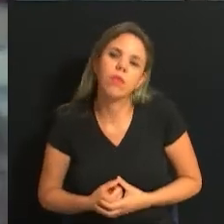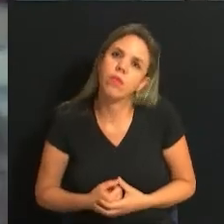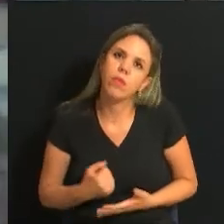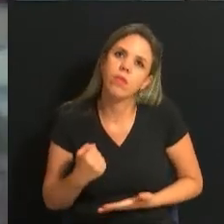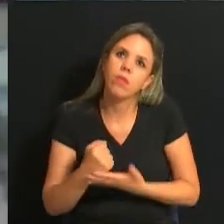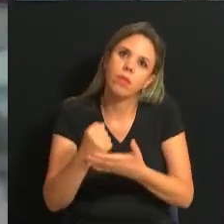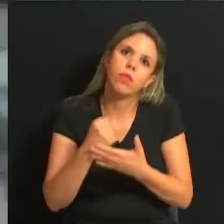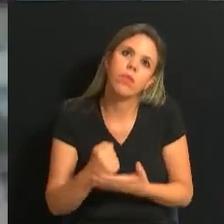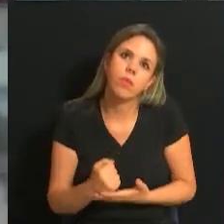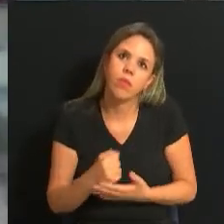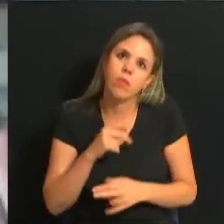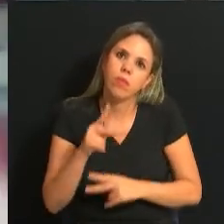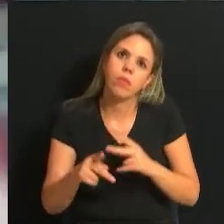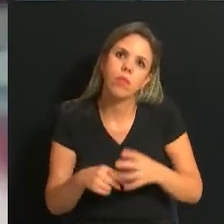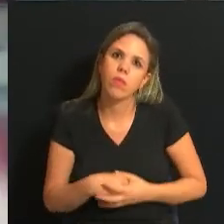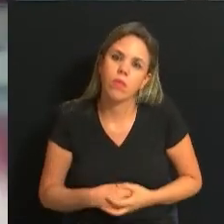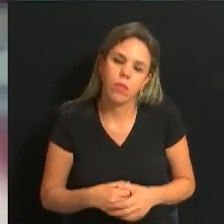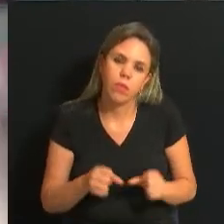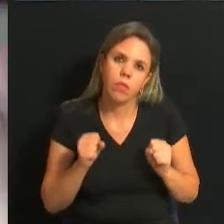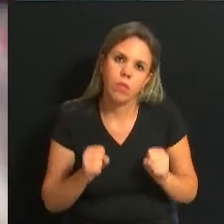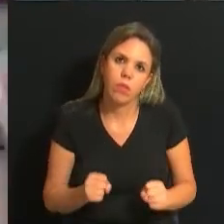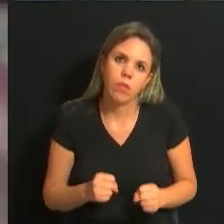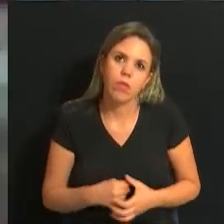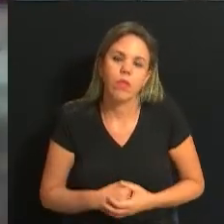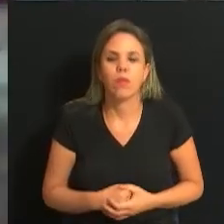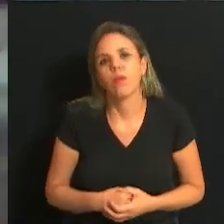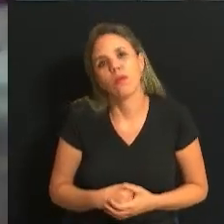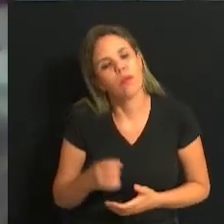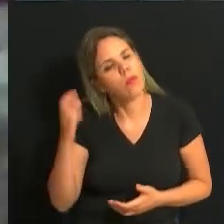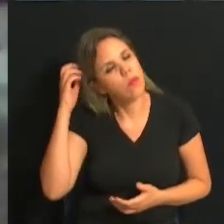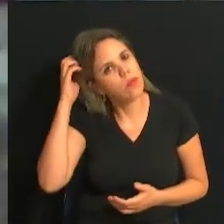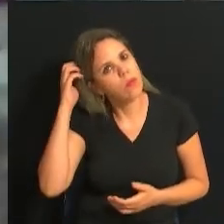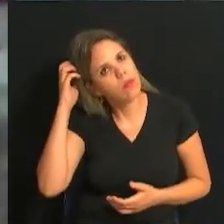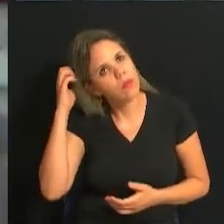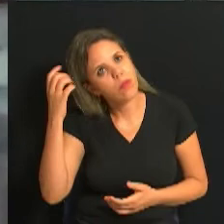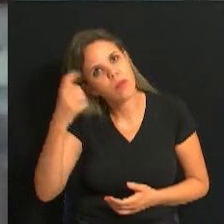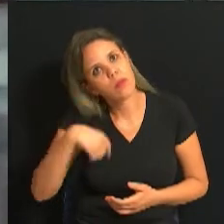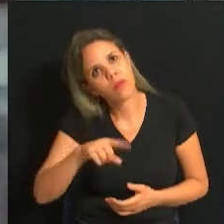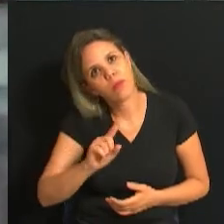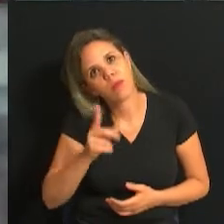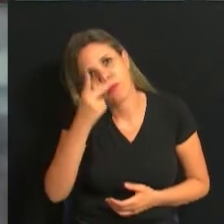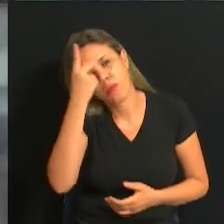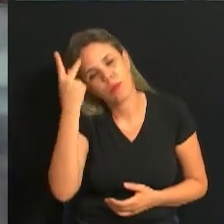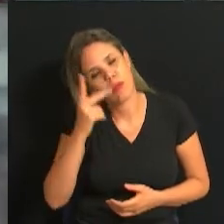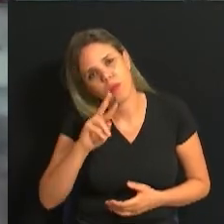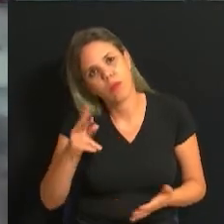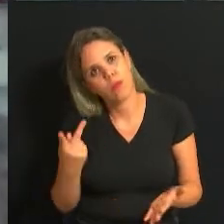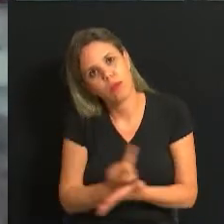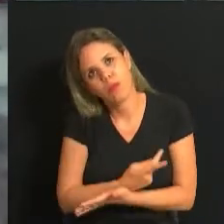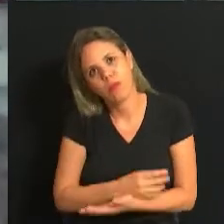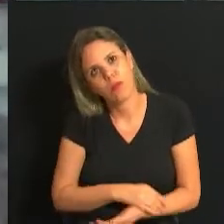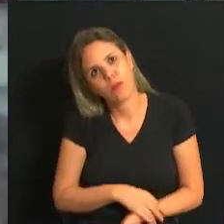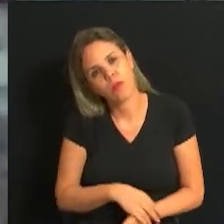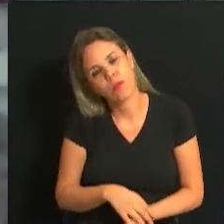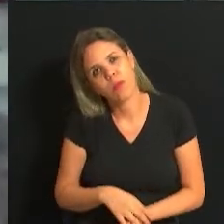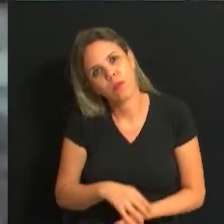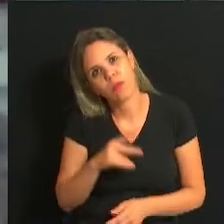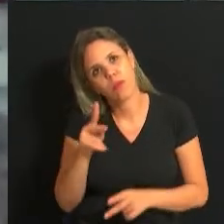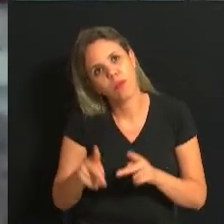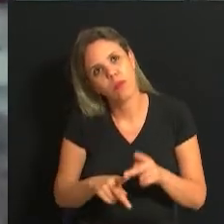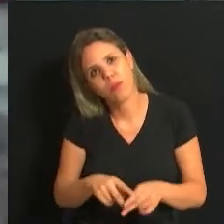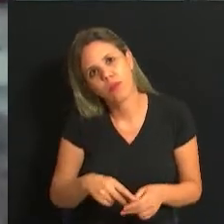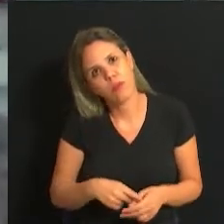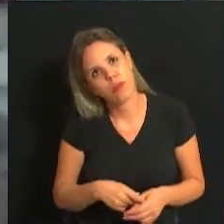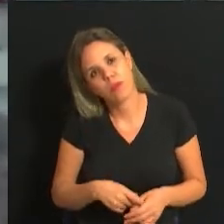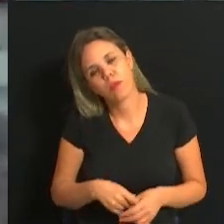os meus pacientes? Eu posso, não é? Mas isso não faz de mim uma pessoa que não erra, uma pessoa que não